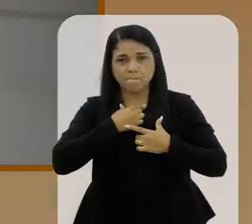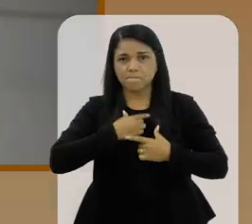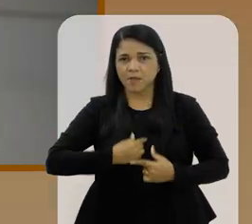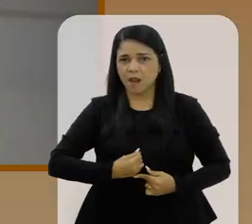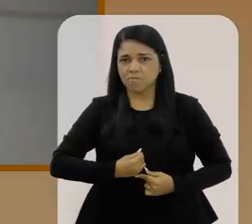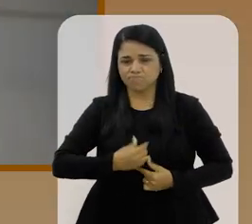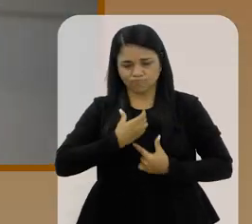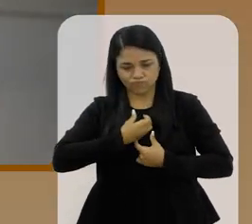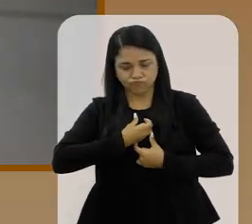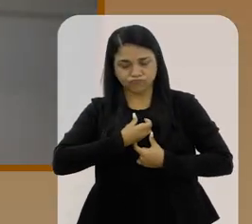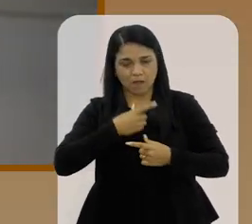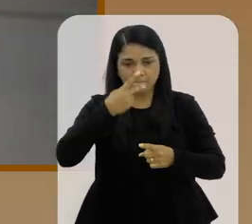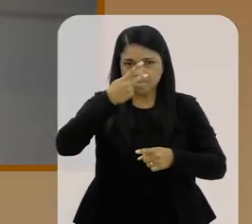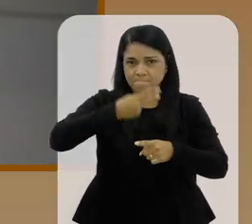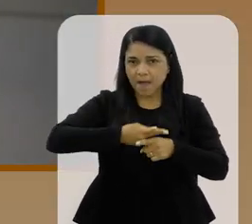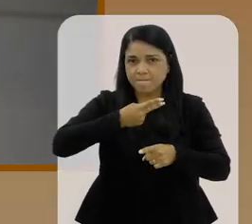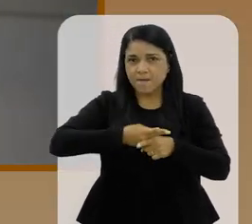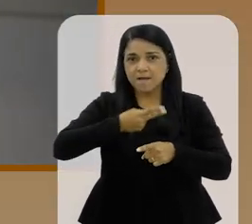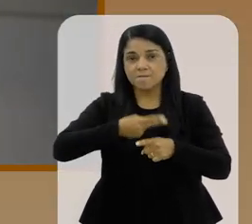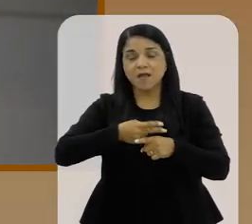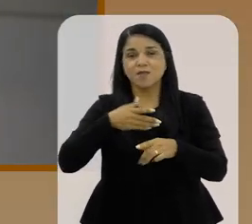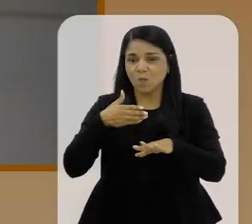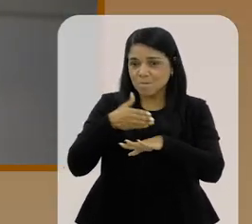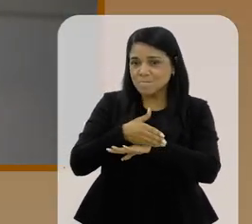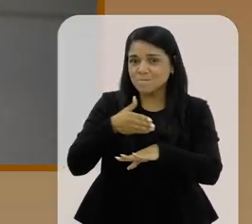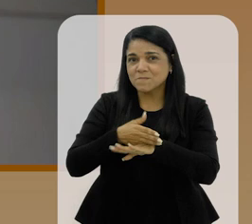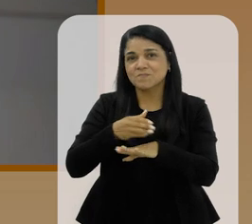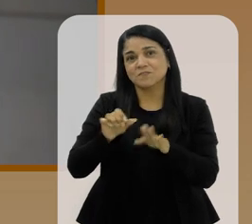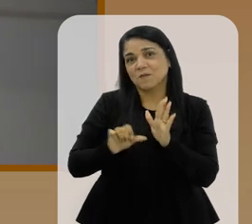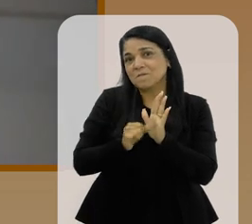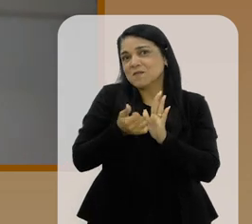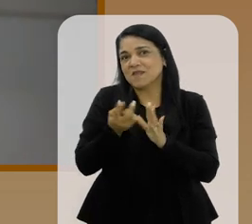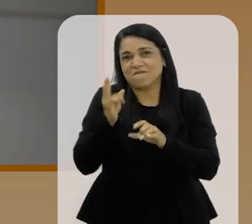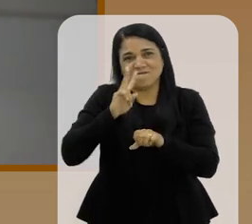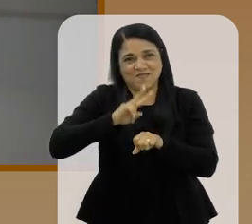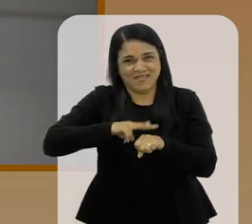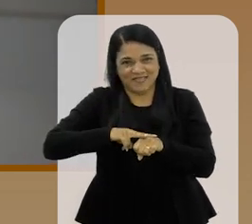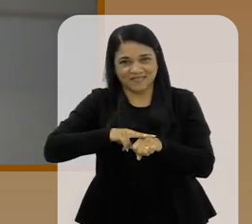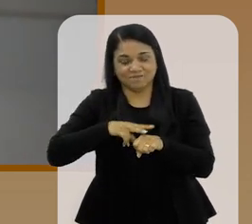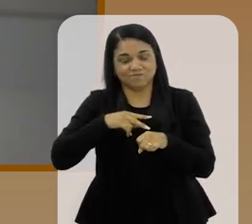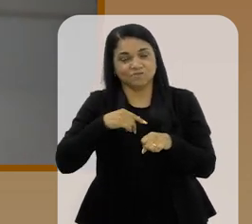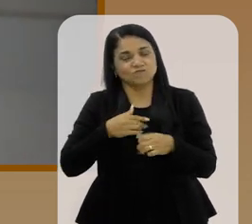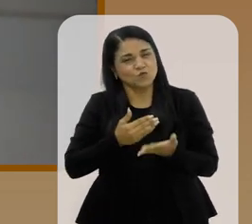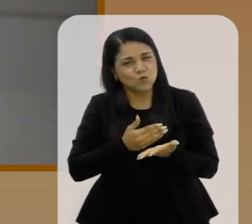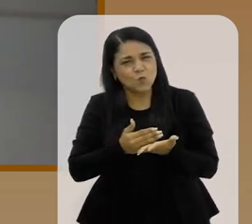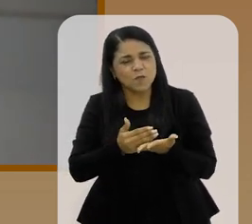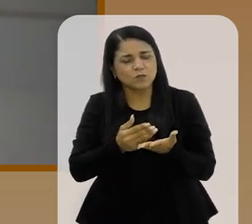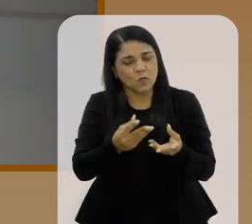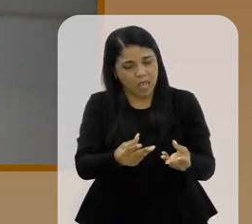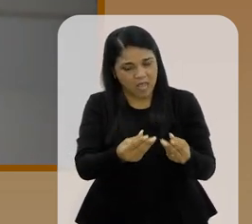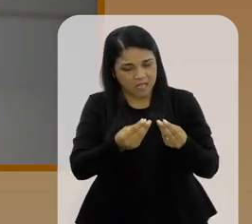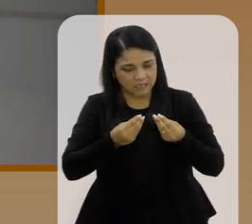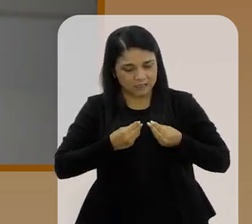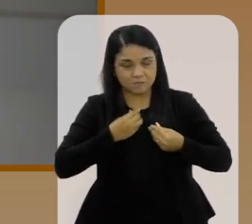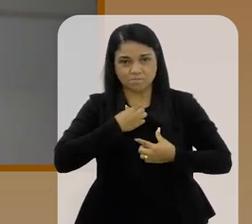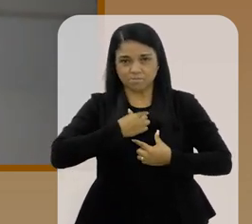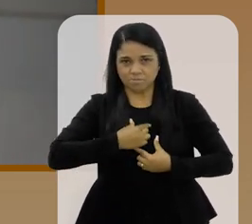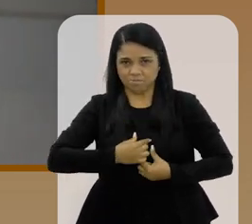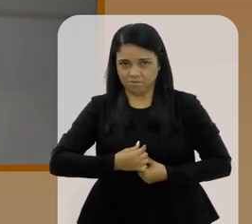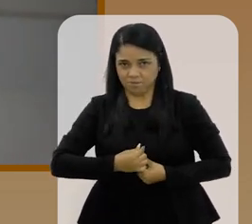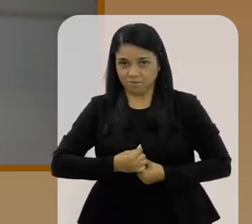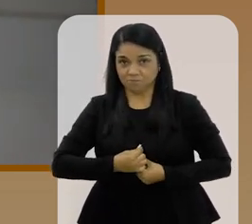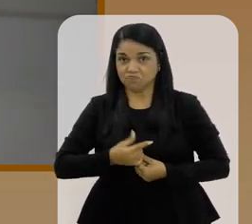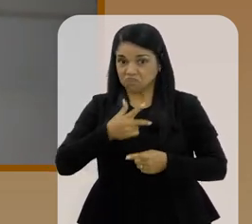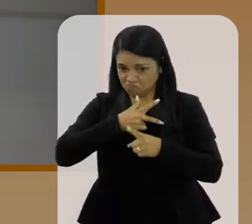de premiação, eu tive a oportunidade de ir ao INPA pelas primeiras vezes. No início, só para receber